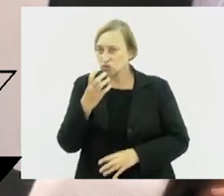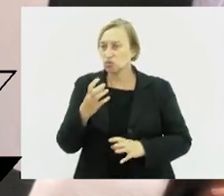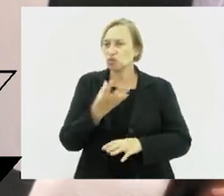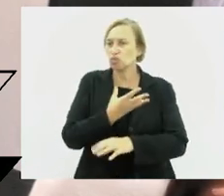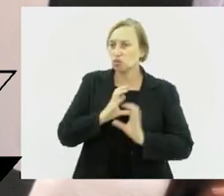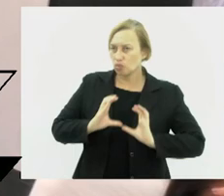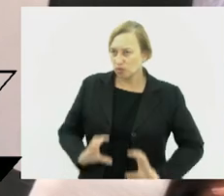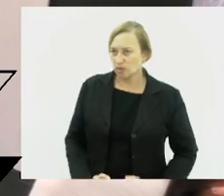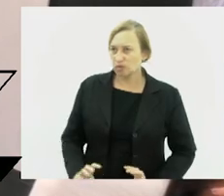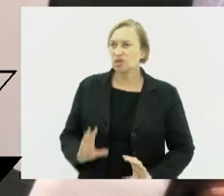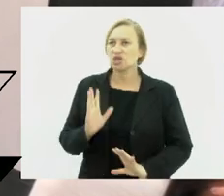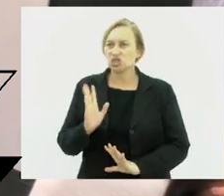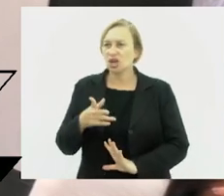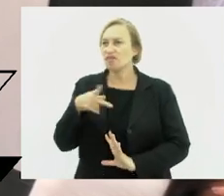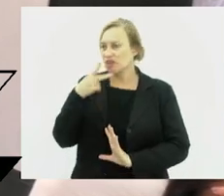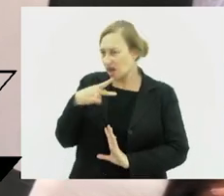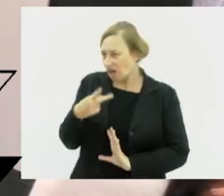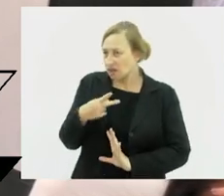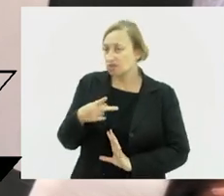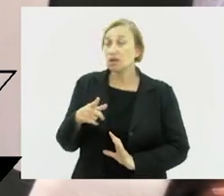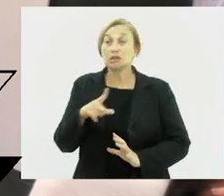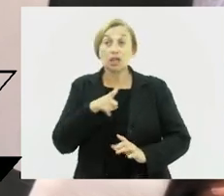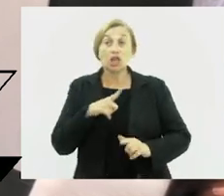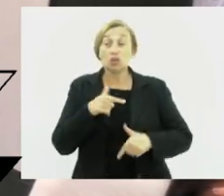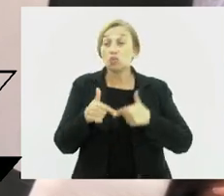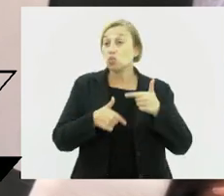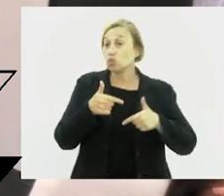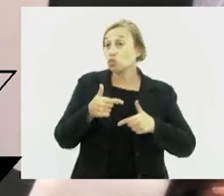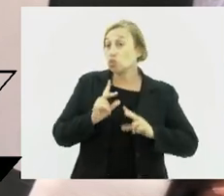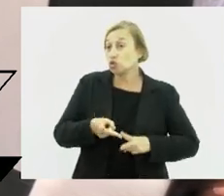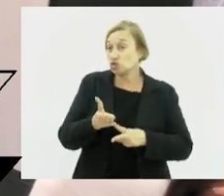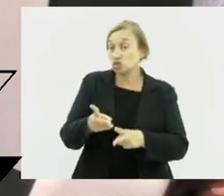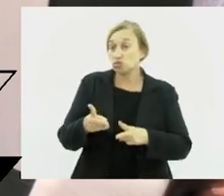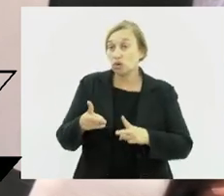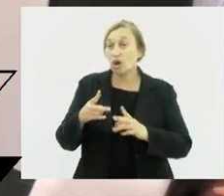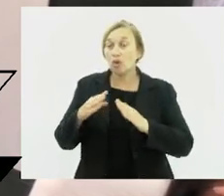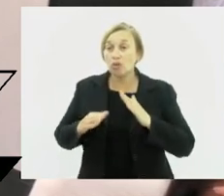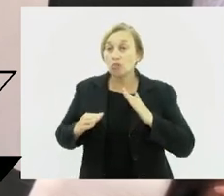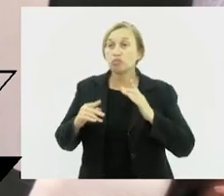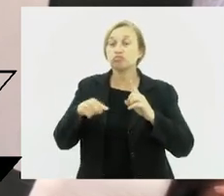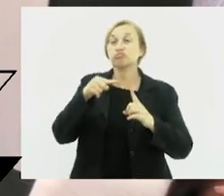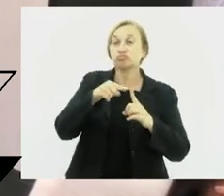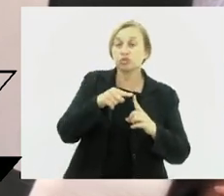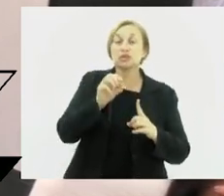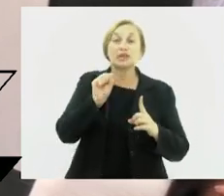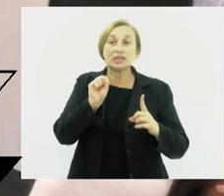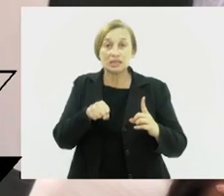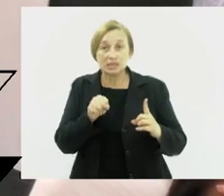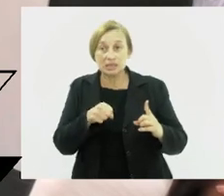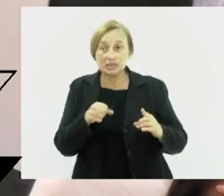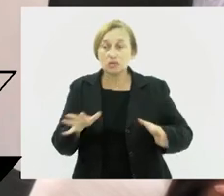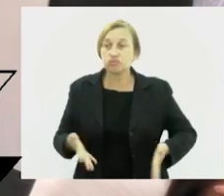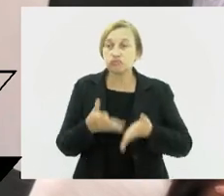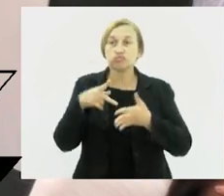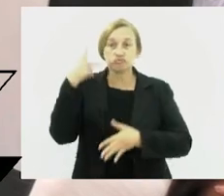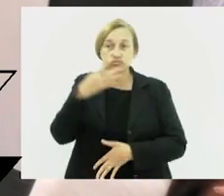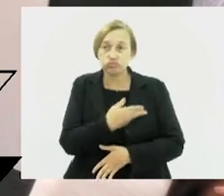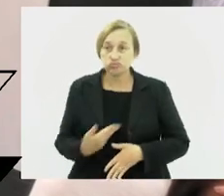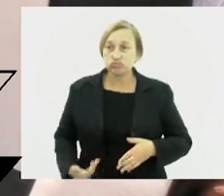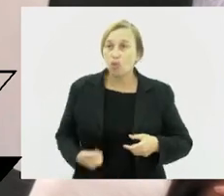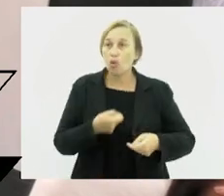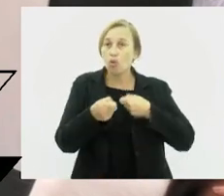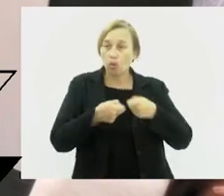bem abordado, a gente tem que continuar tendo como meta, sim, impulsionar a política pública de